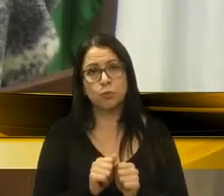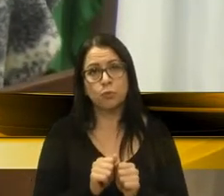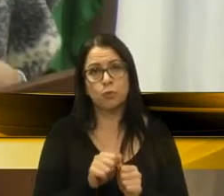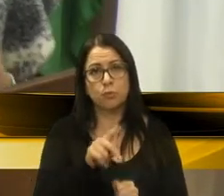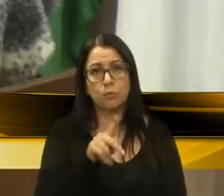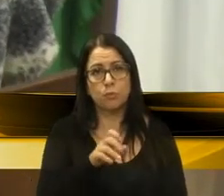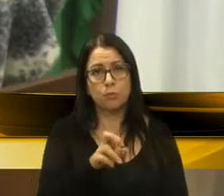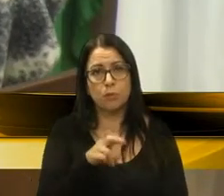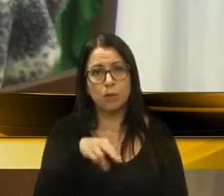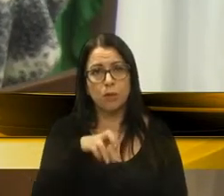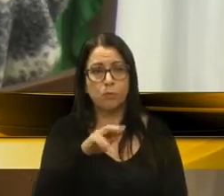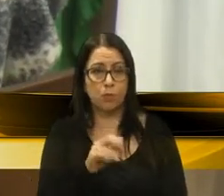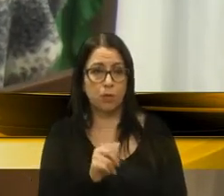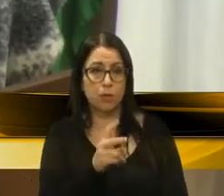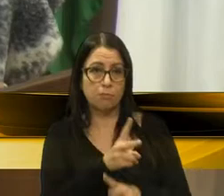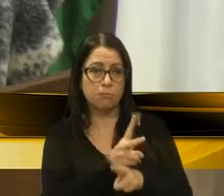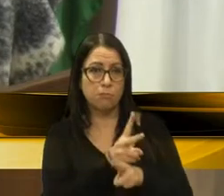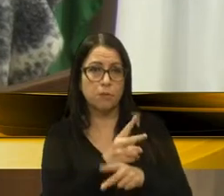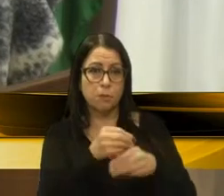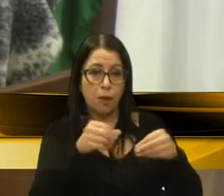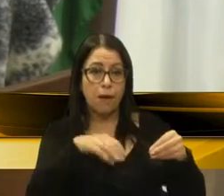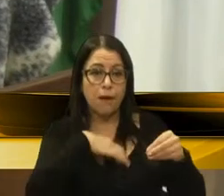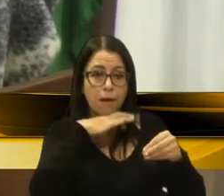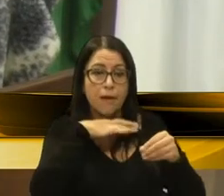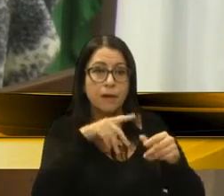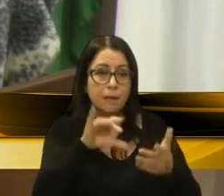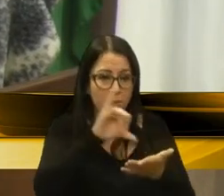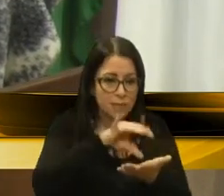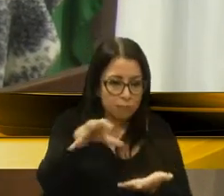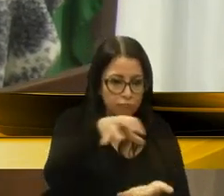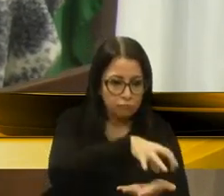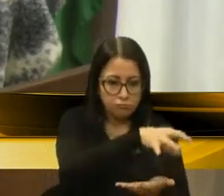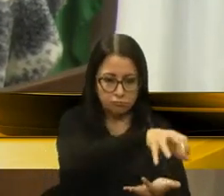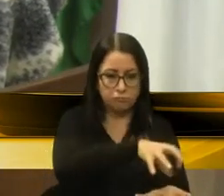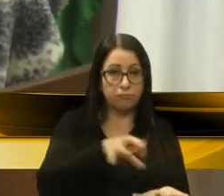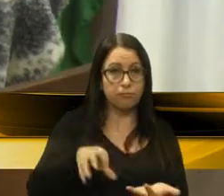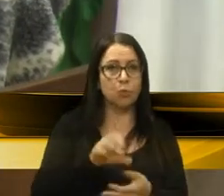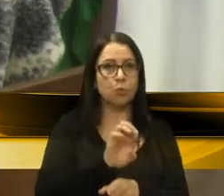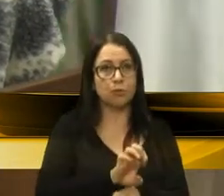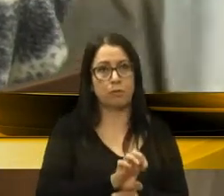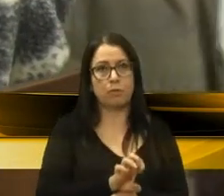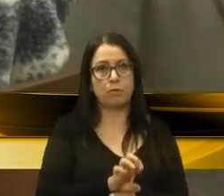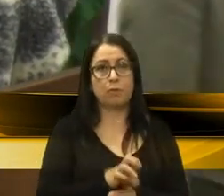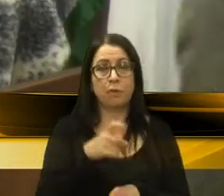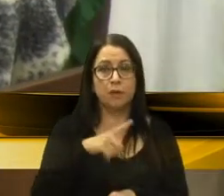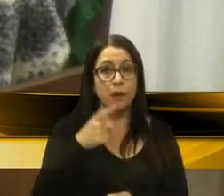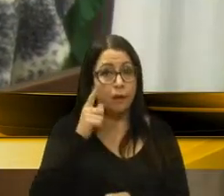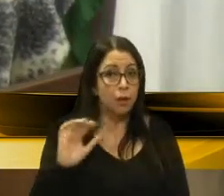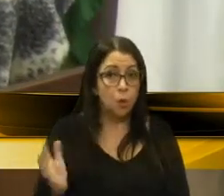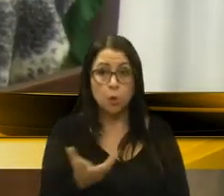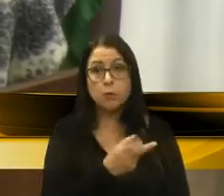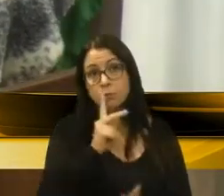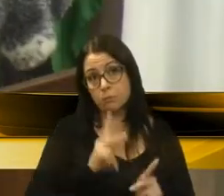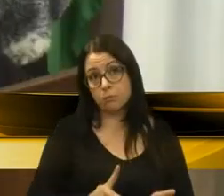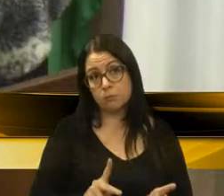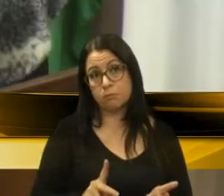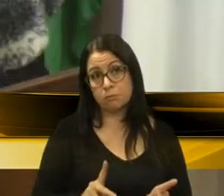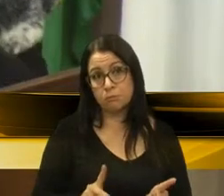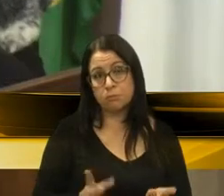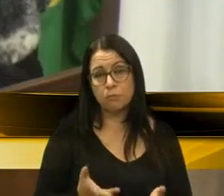permuta por área construída, ter uma centralização dos serviços do Estado, onde ganha todo mundo. A